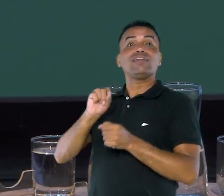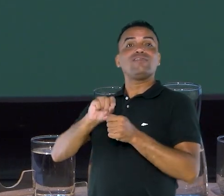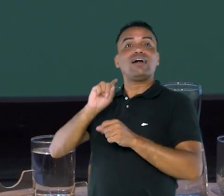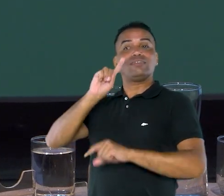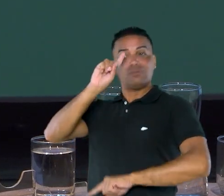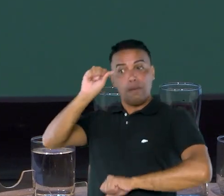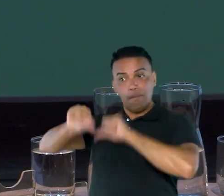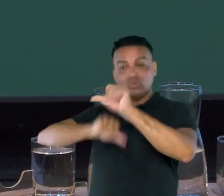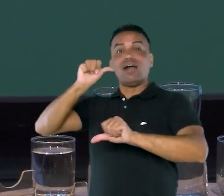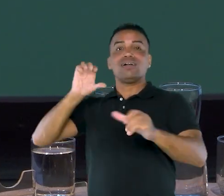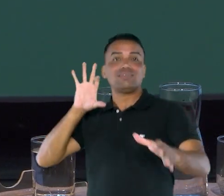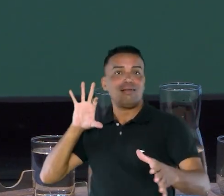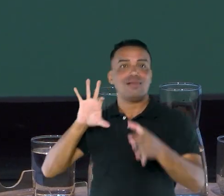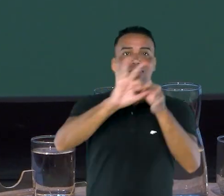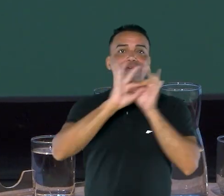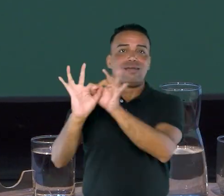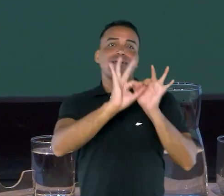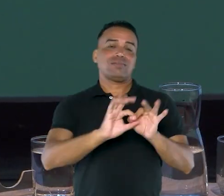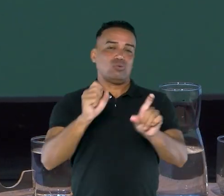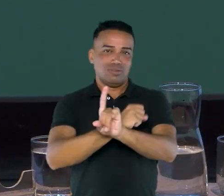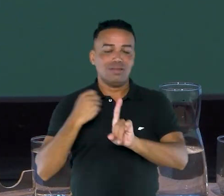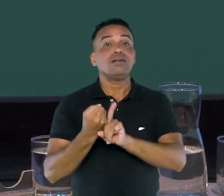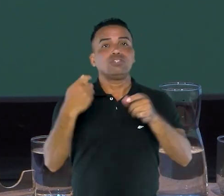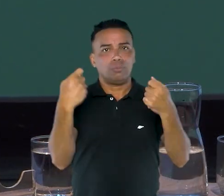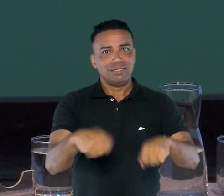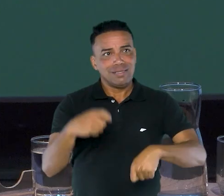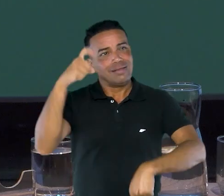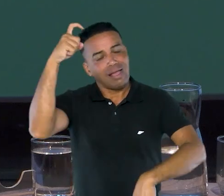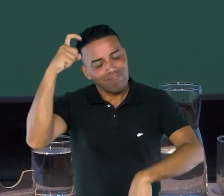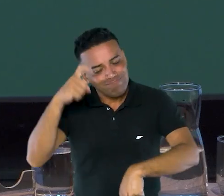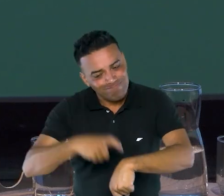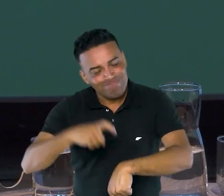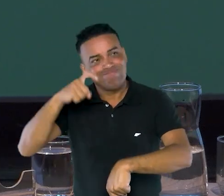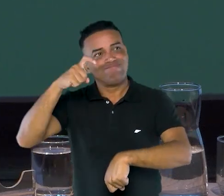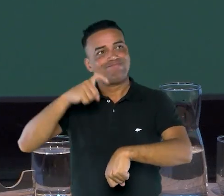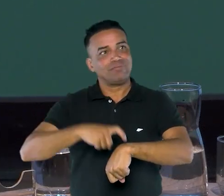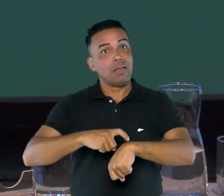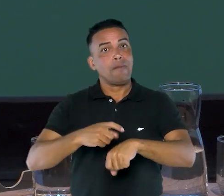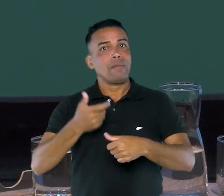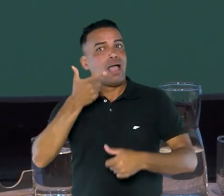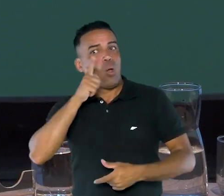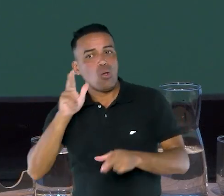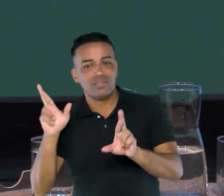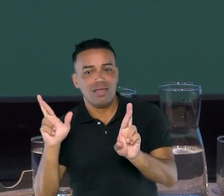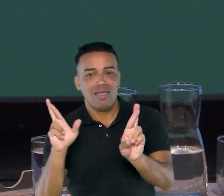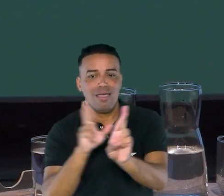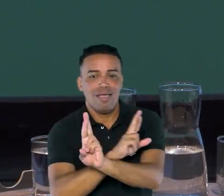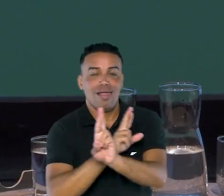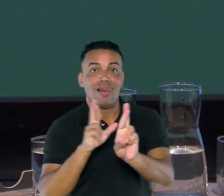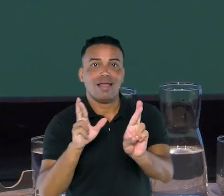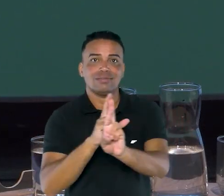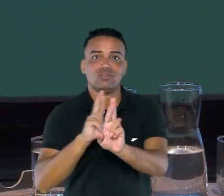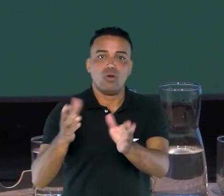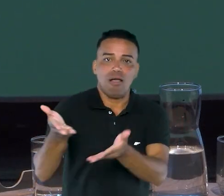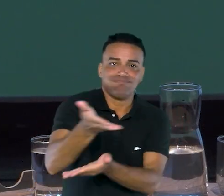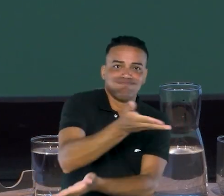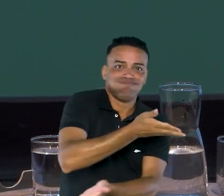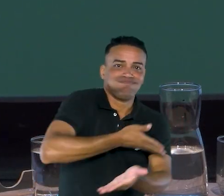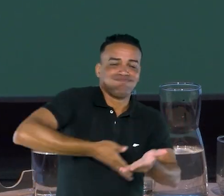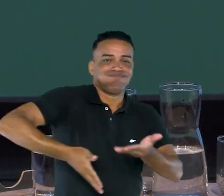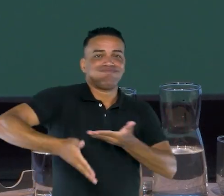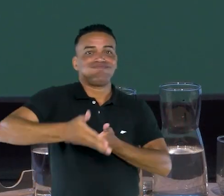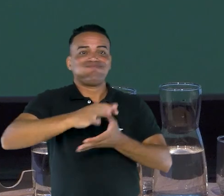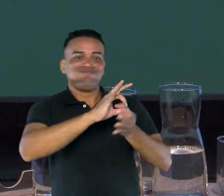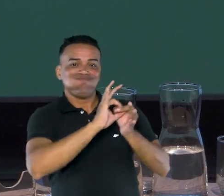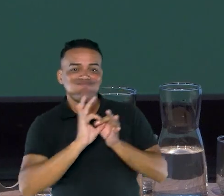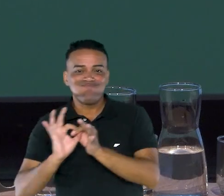social. E, para isso, também precisa de tempo. Para se relacionar, estou falando de relação,